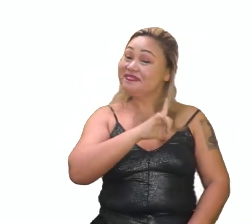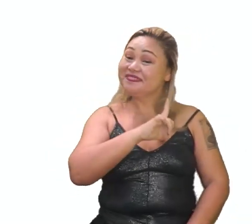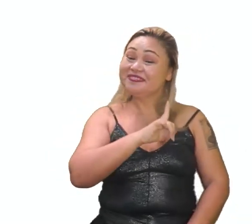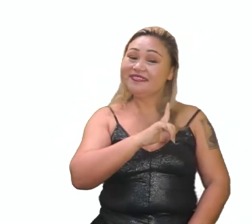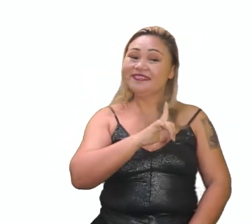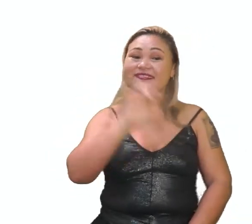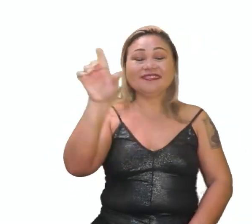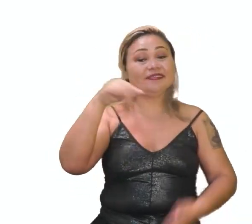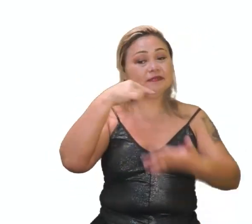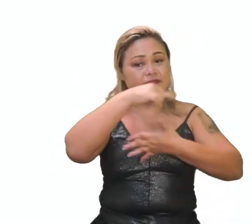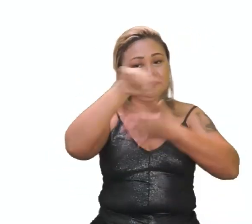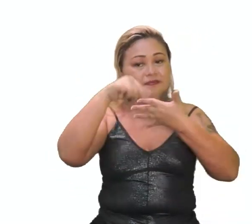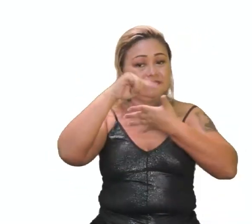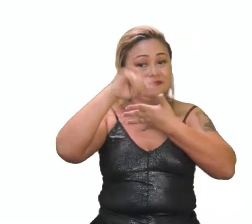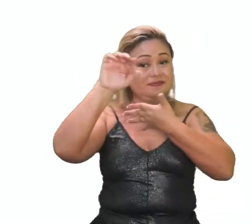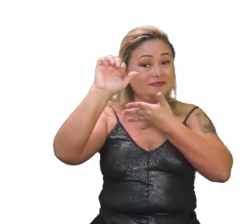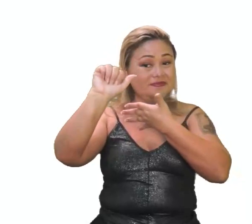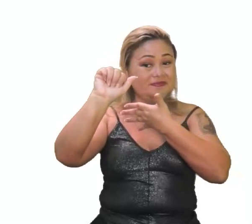você tem?